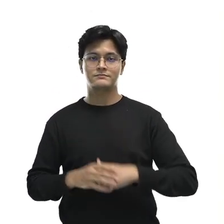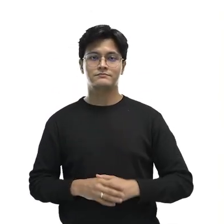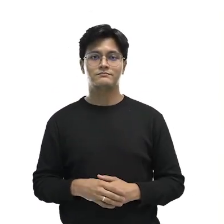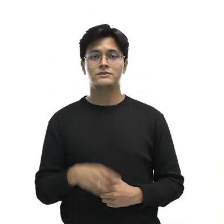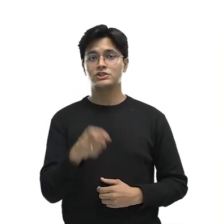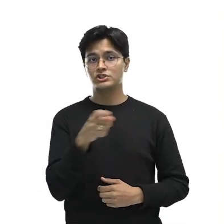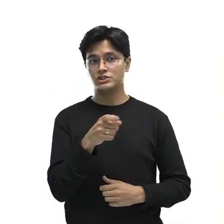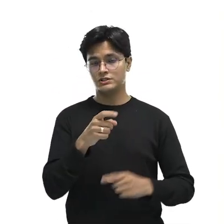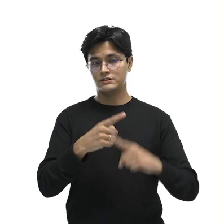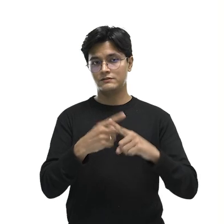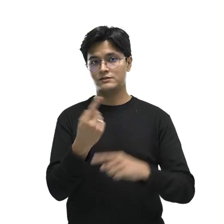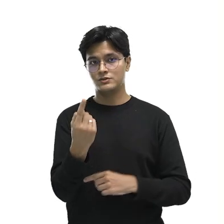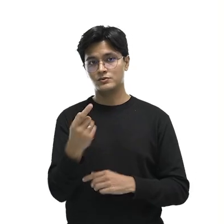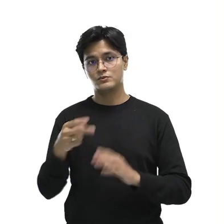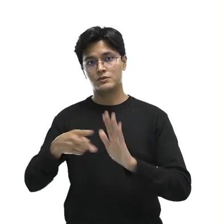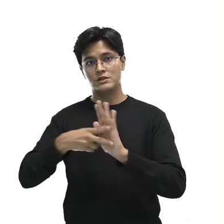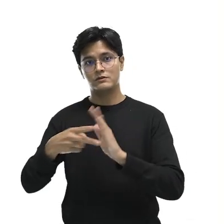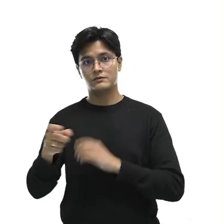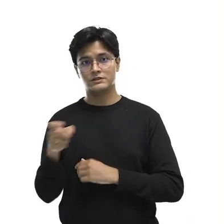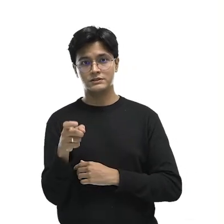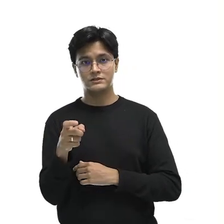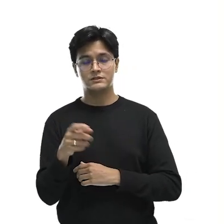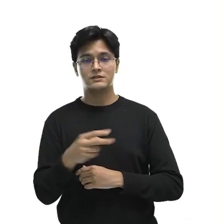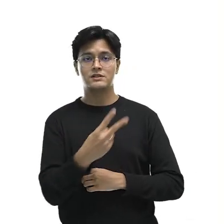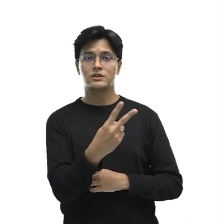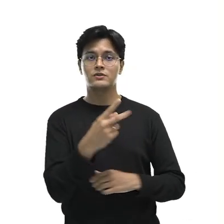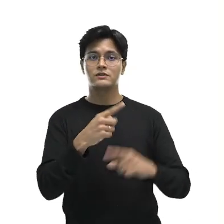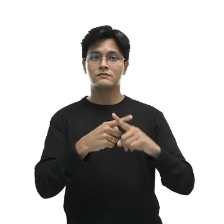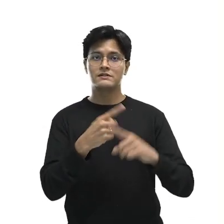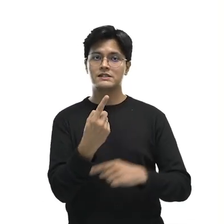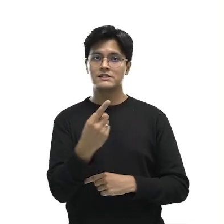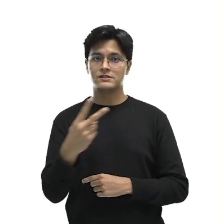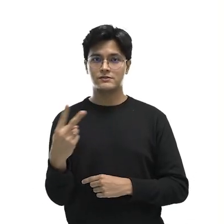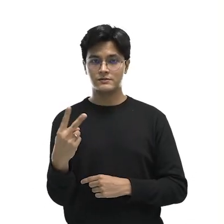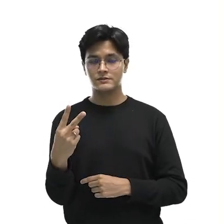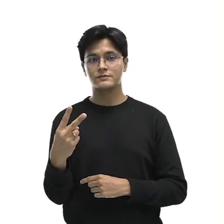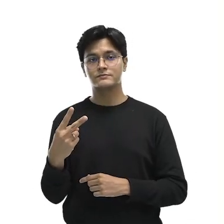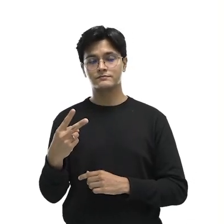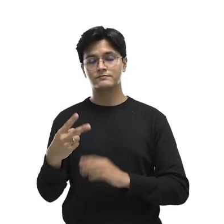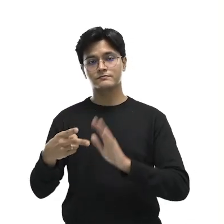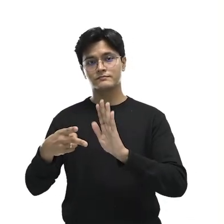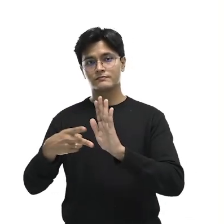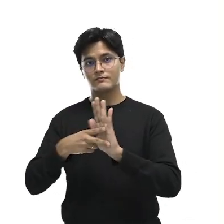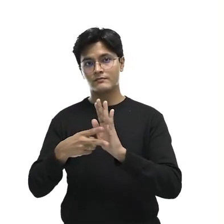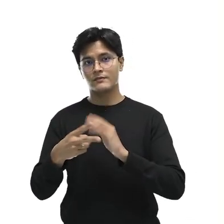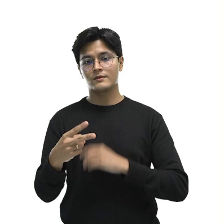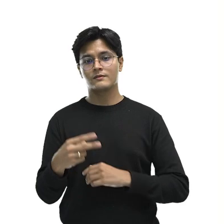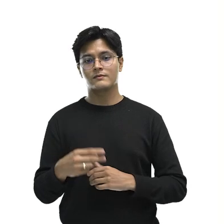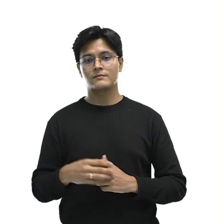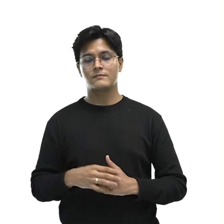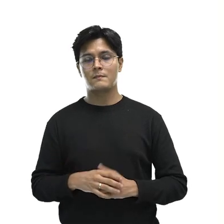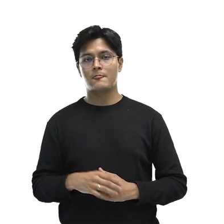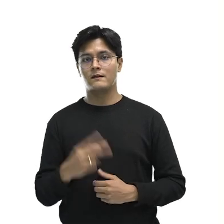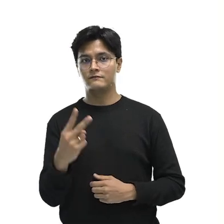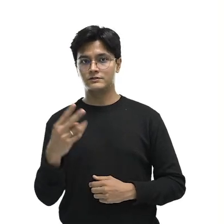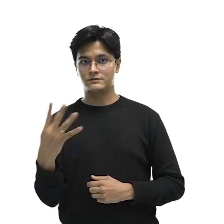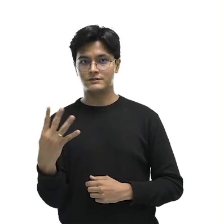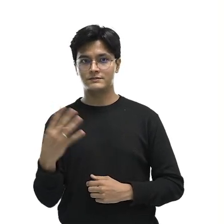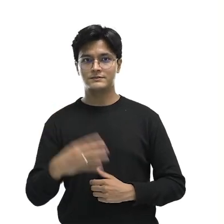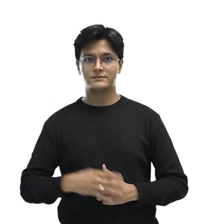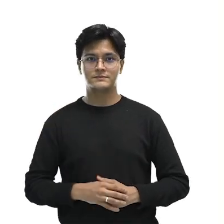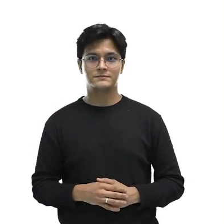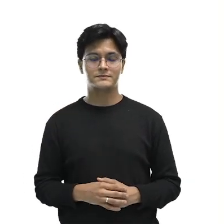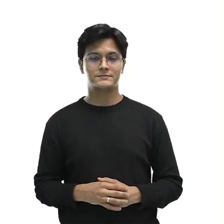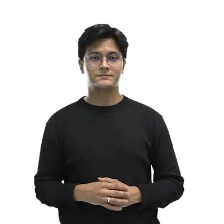X vezes 1 é igual a x, e 2 vezes 12 é igual a